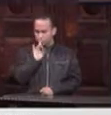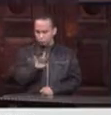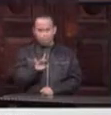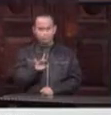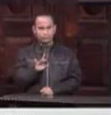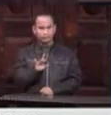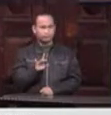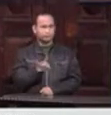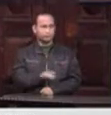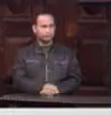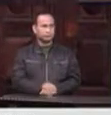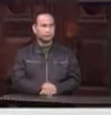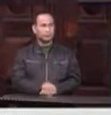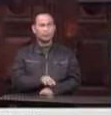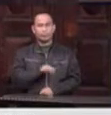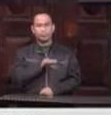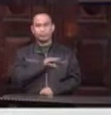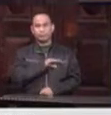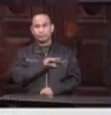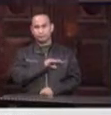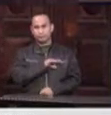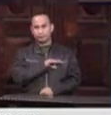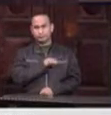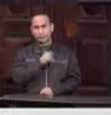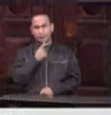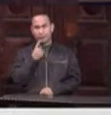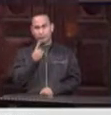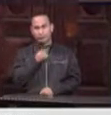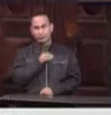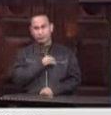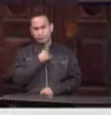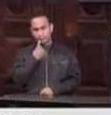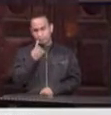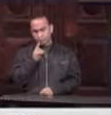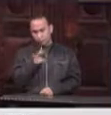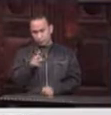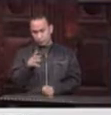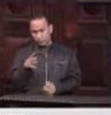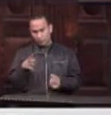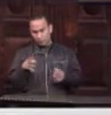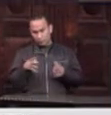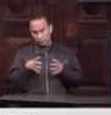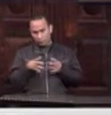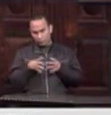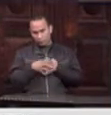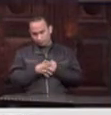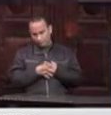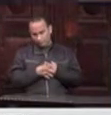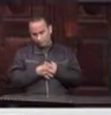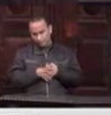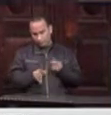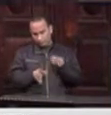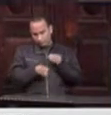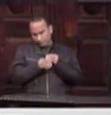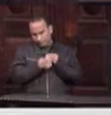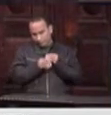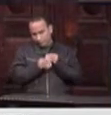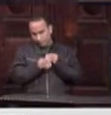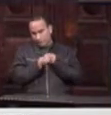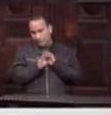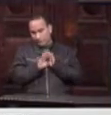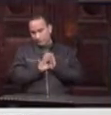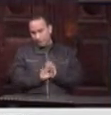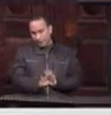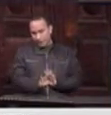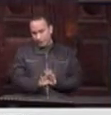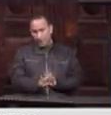polícia, que a polícia é um acessório, que a polícia é um complemento, mas a segurança pública tem